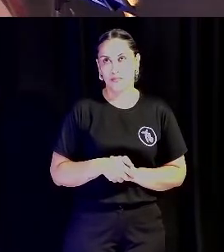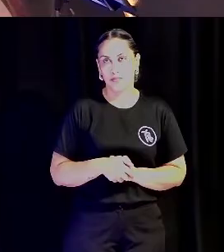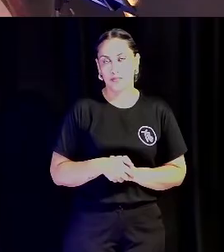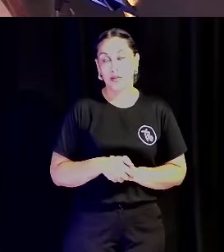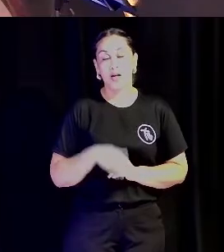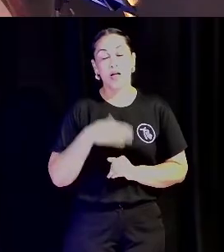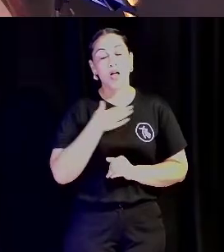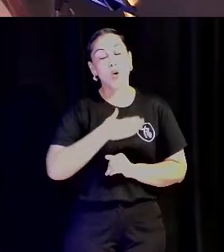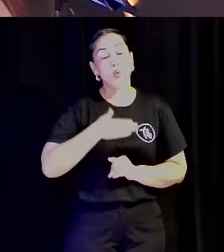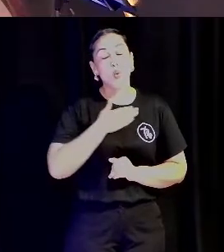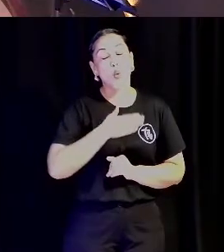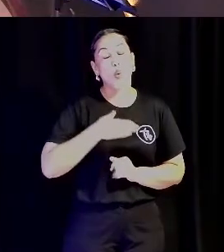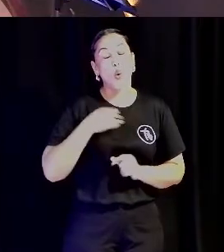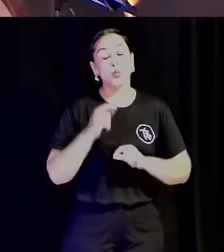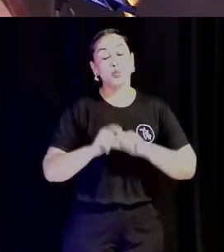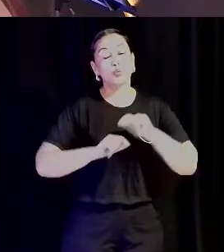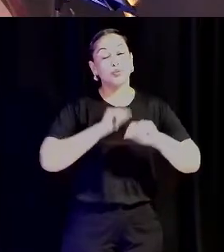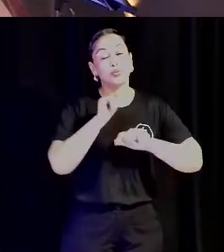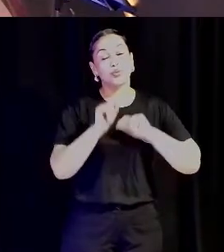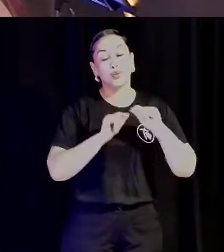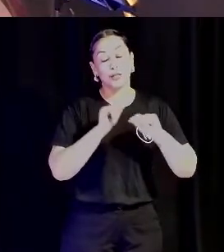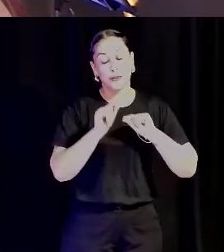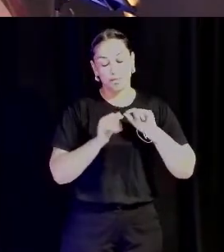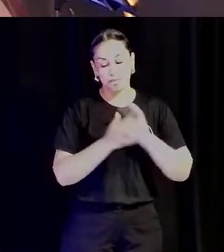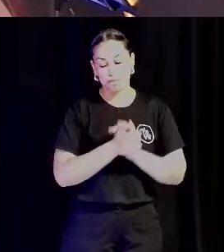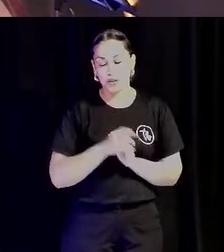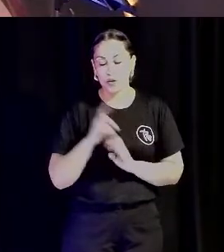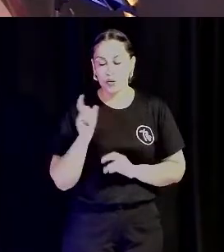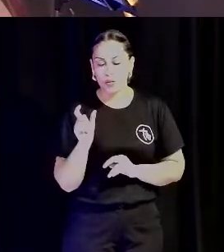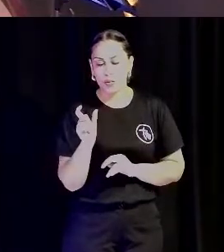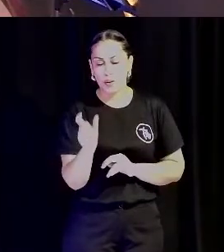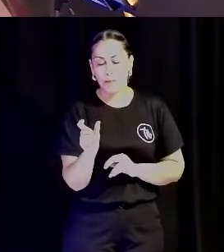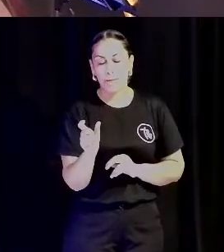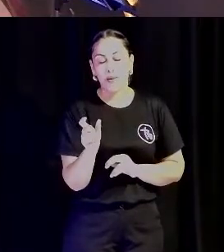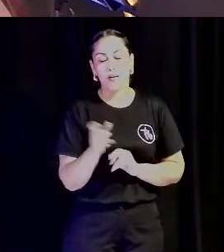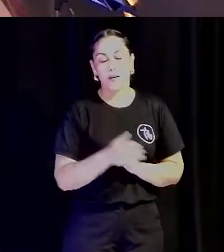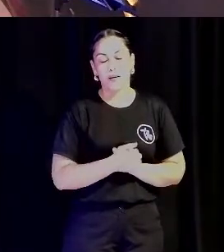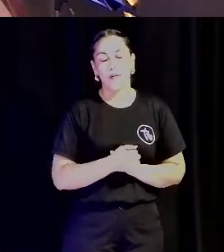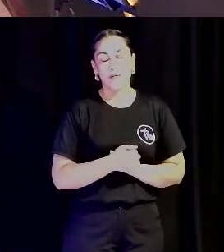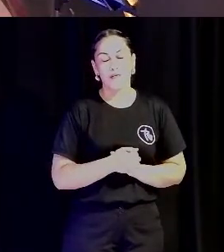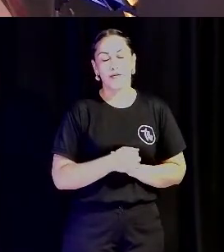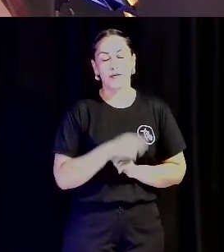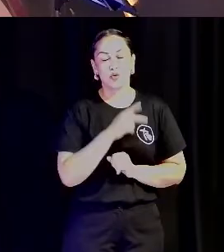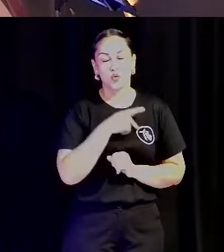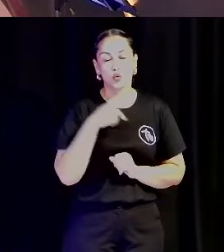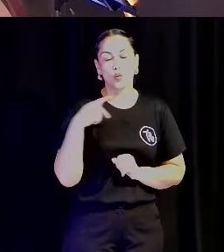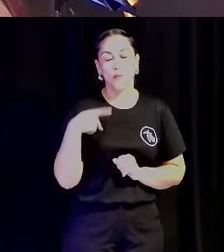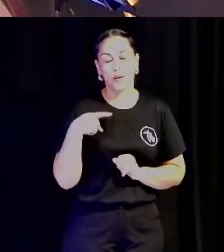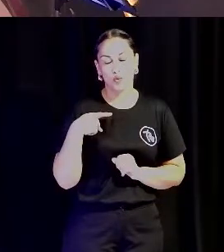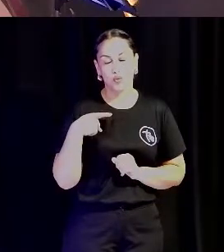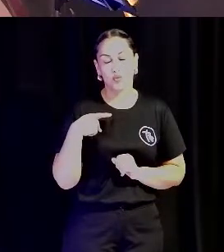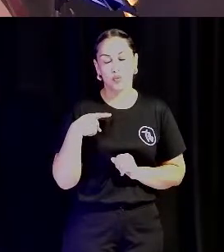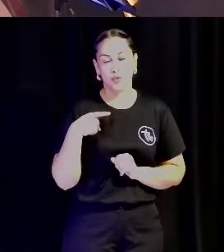Eu gosto muito de uma palavra do pastor Carlos Macó, quando